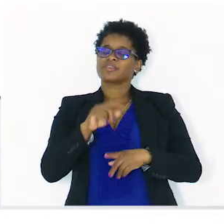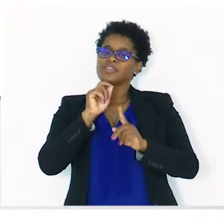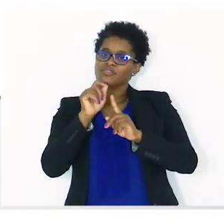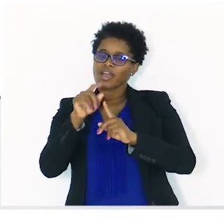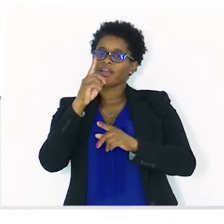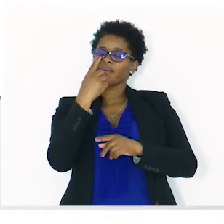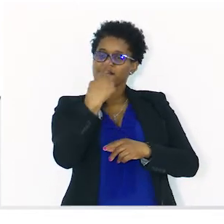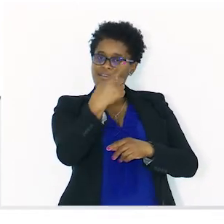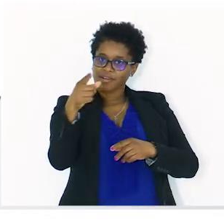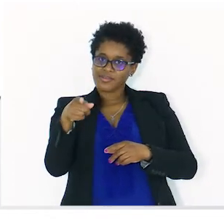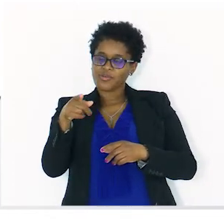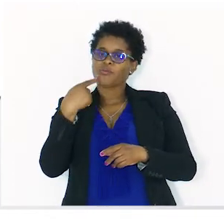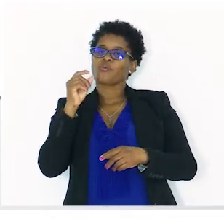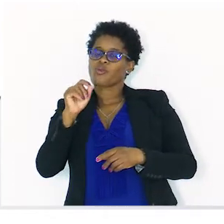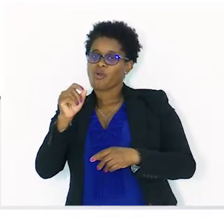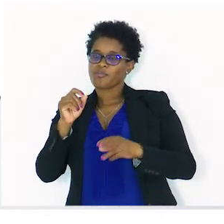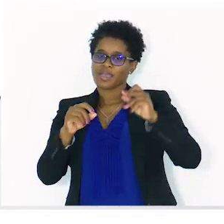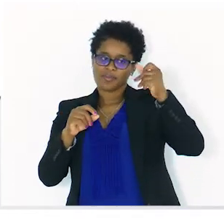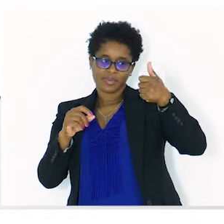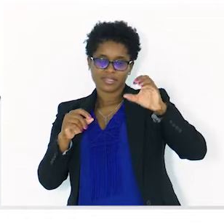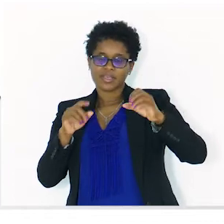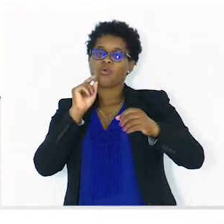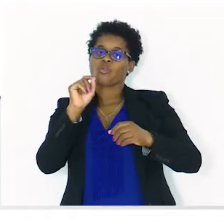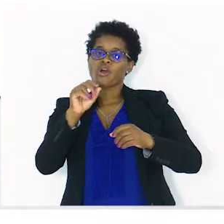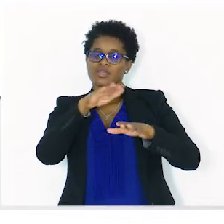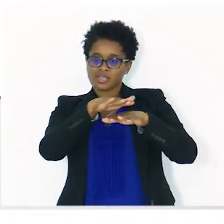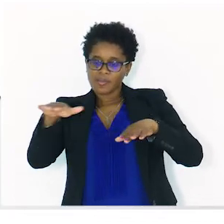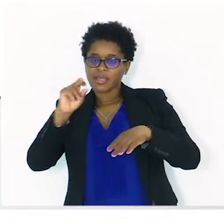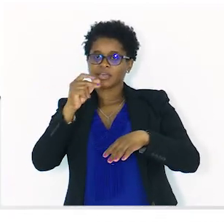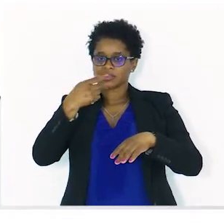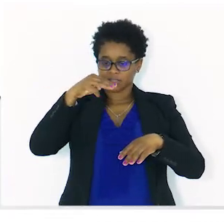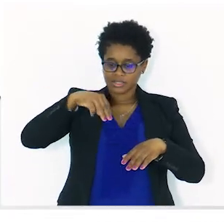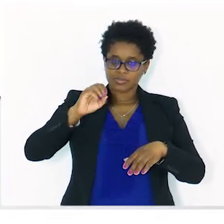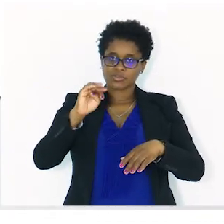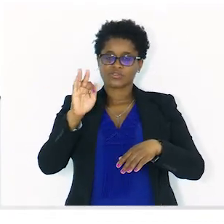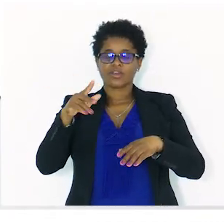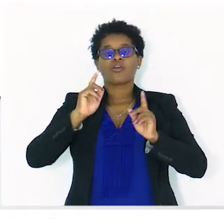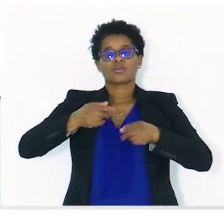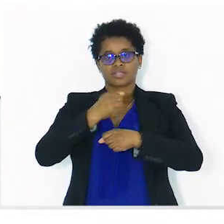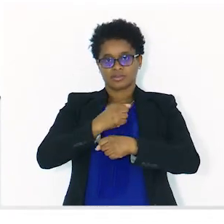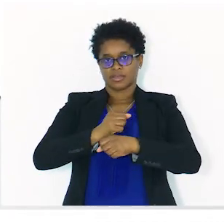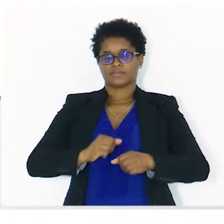cada letra com os respectivos nomes das camadas atmosféricas. Toca lá trabalhar.